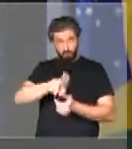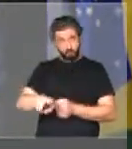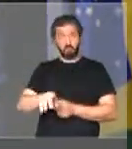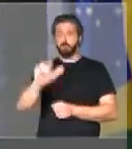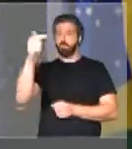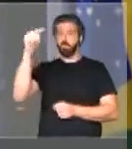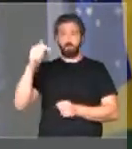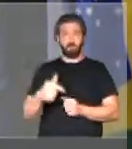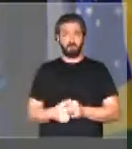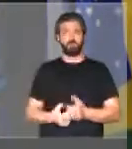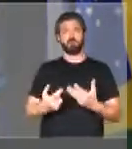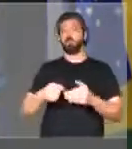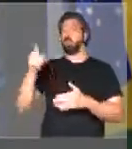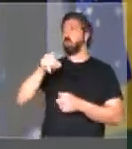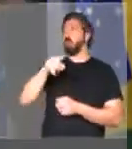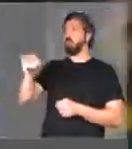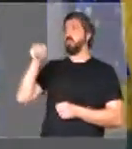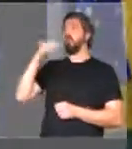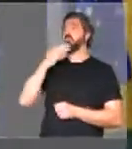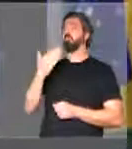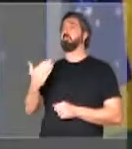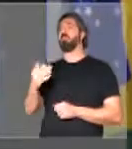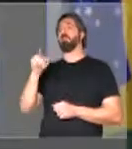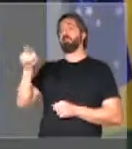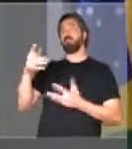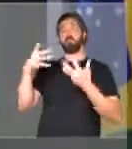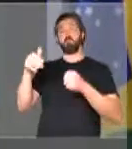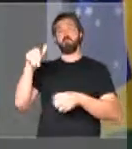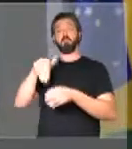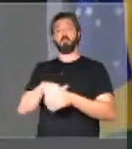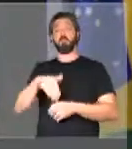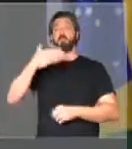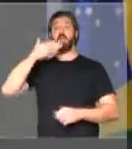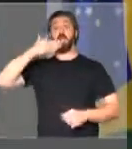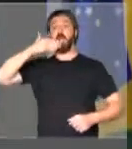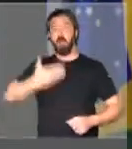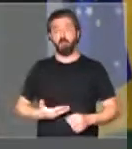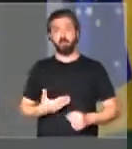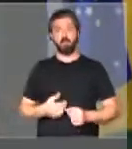usuário. Por isso, temos que rejeitar essa preferência e votar